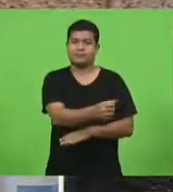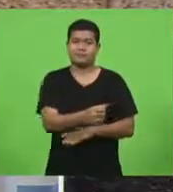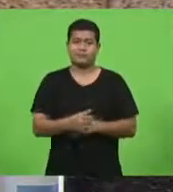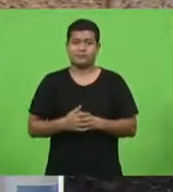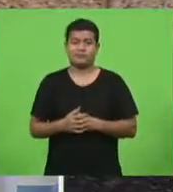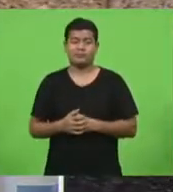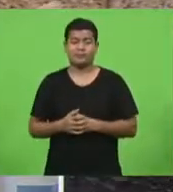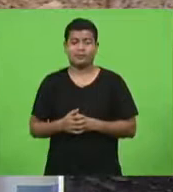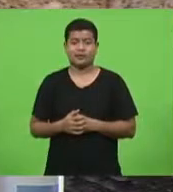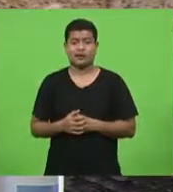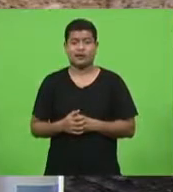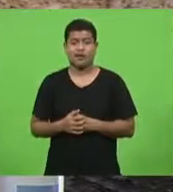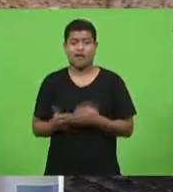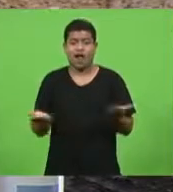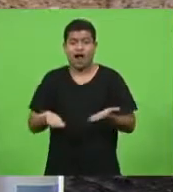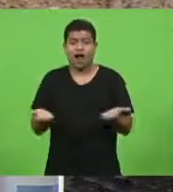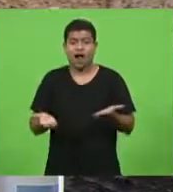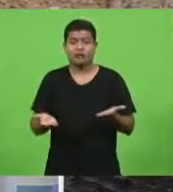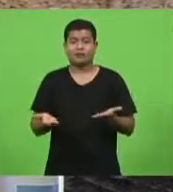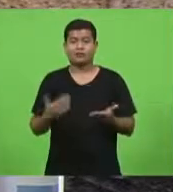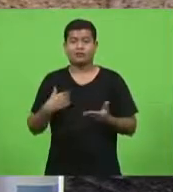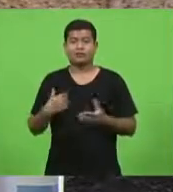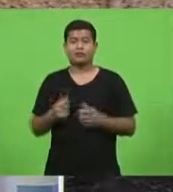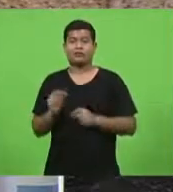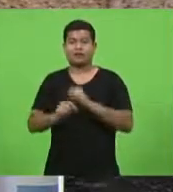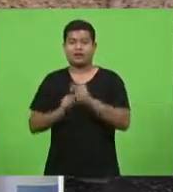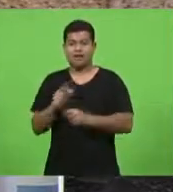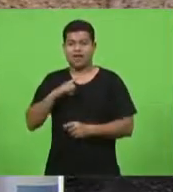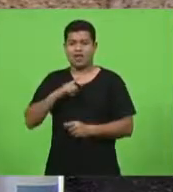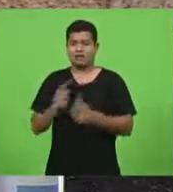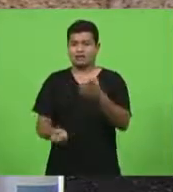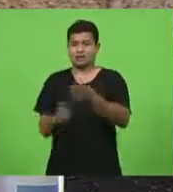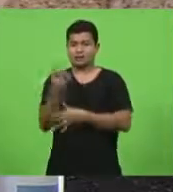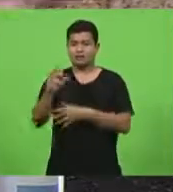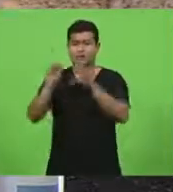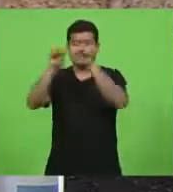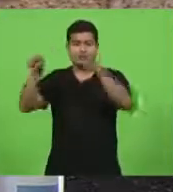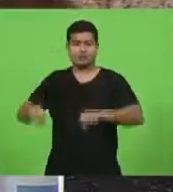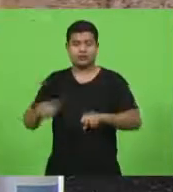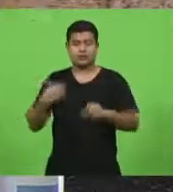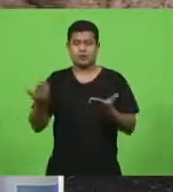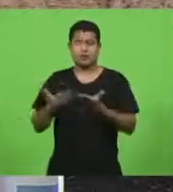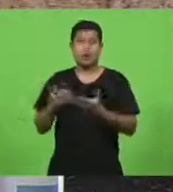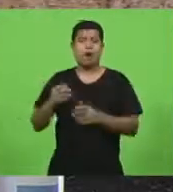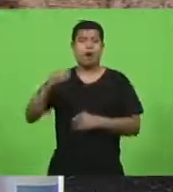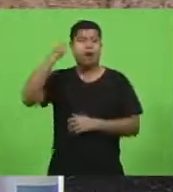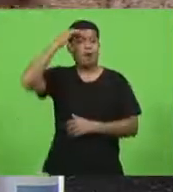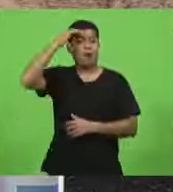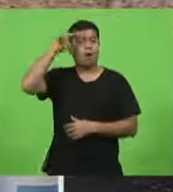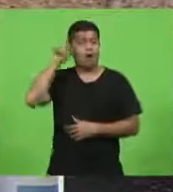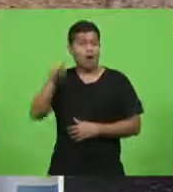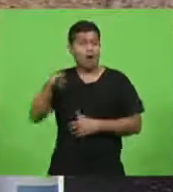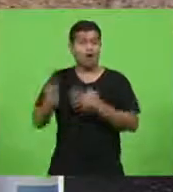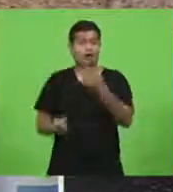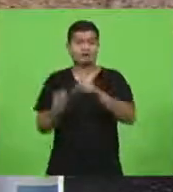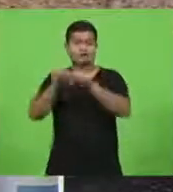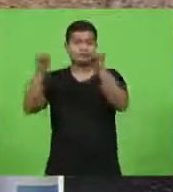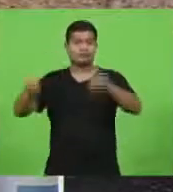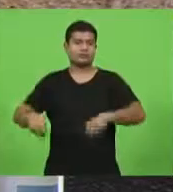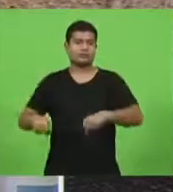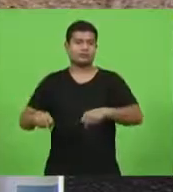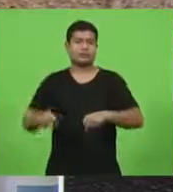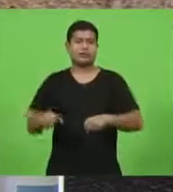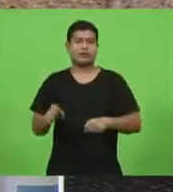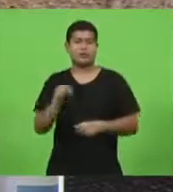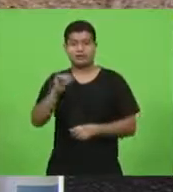agora se cria um sistema para se punir o sistema. Se a região foi cedendo, constantes trocas, ou